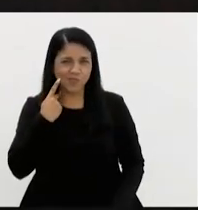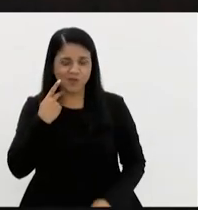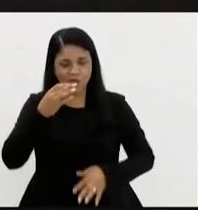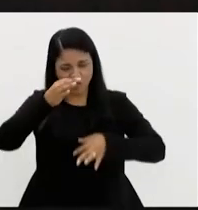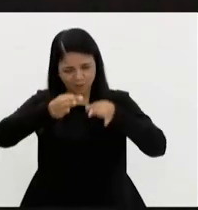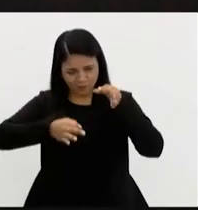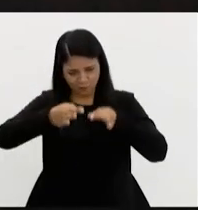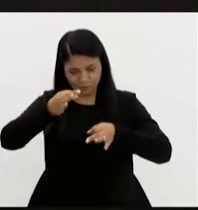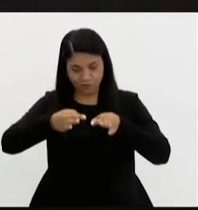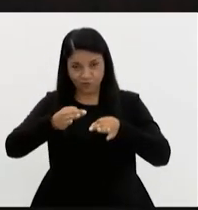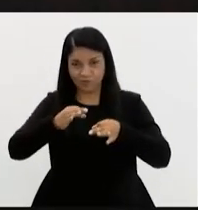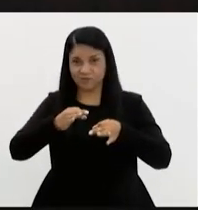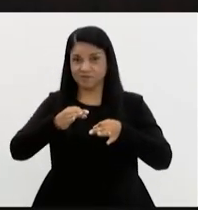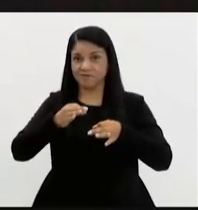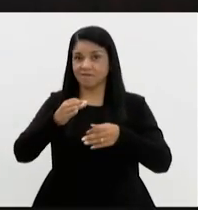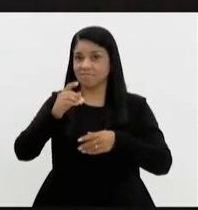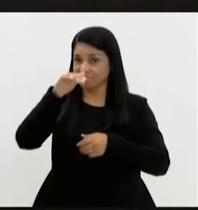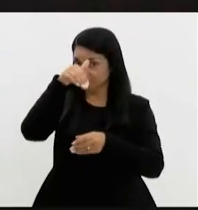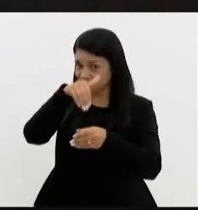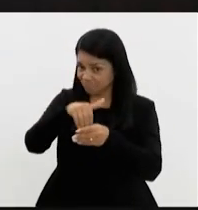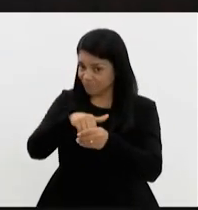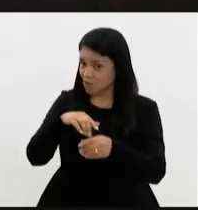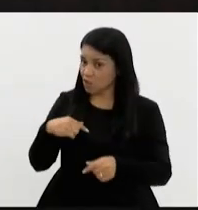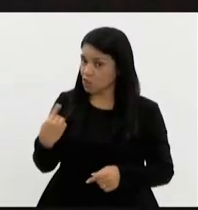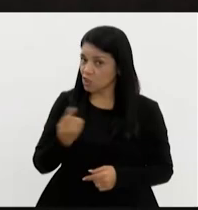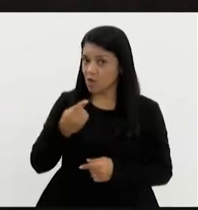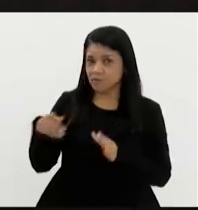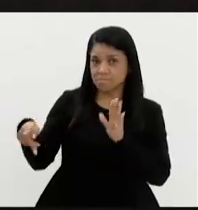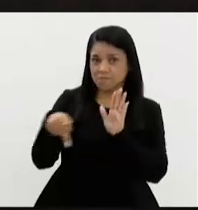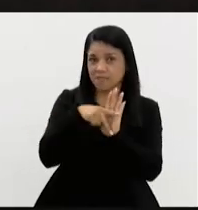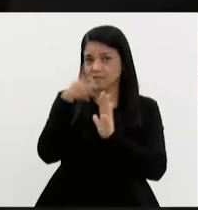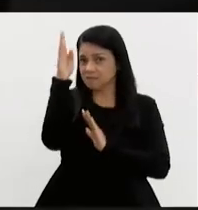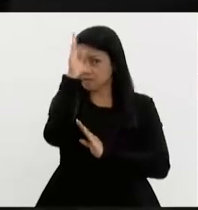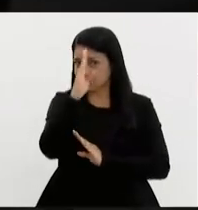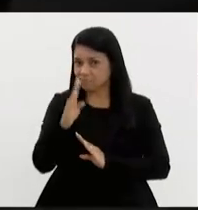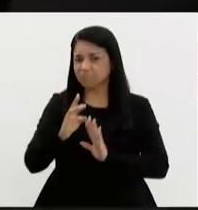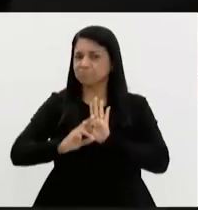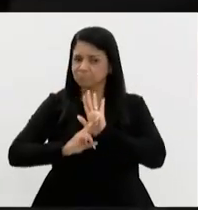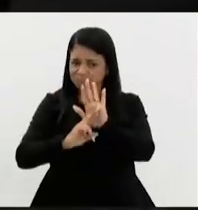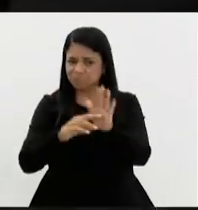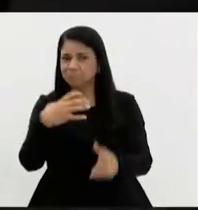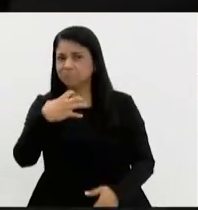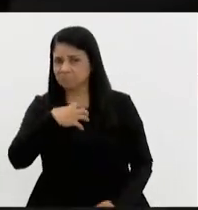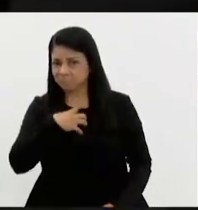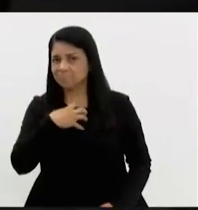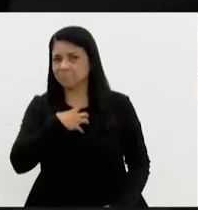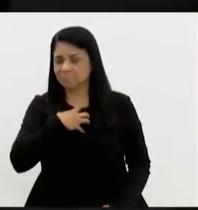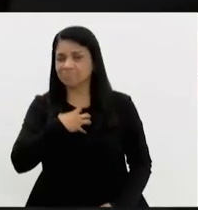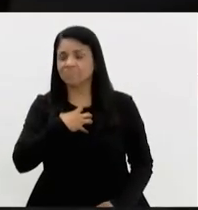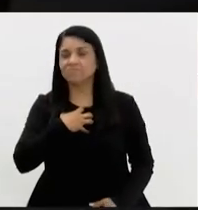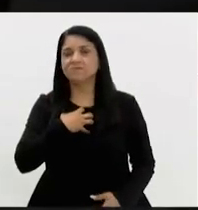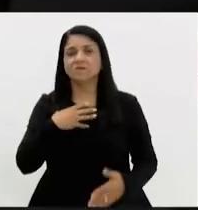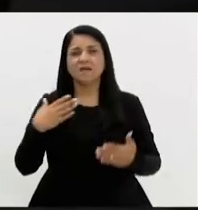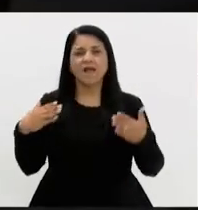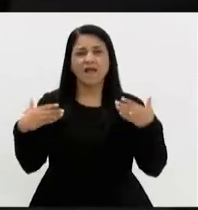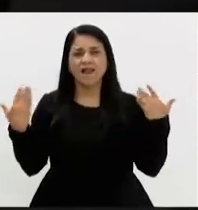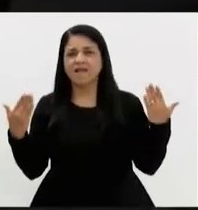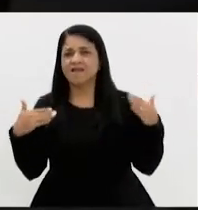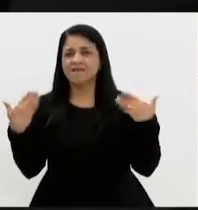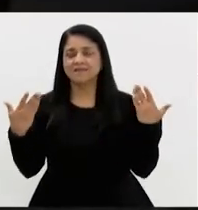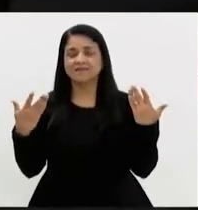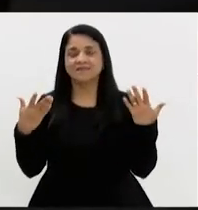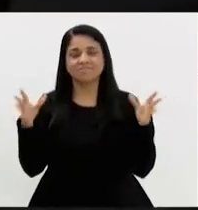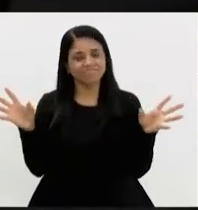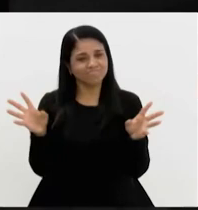eleitoral é Nossa e eu sinto essa representatividade e uma alegria muito grande encerrar esse